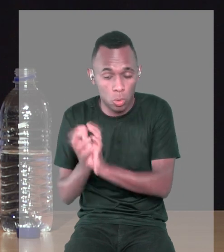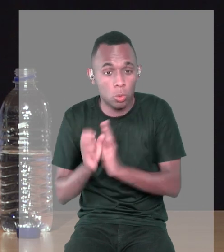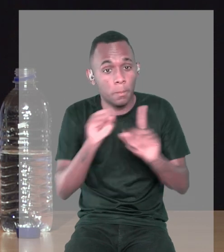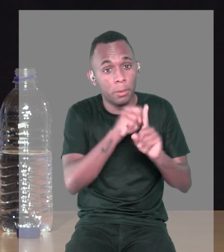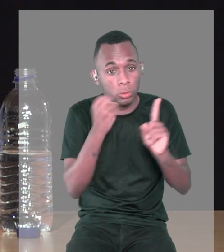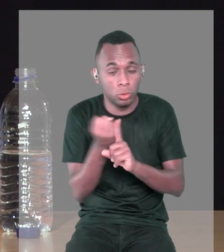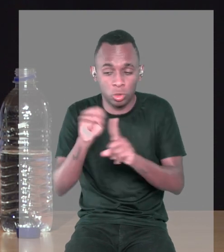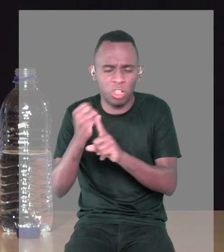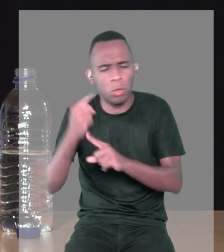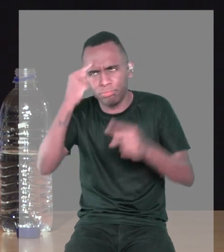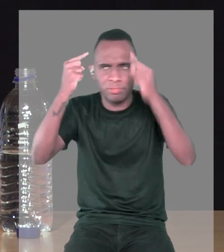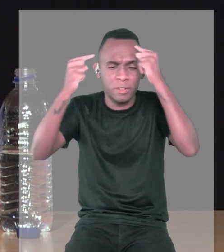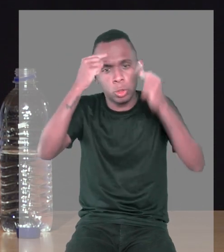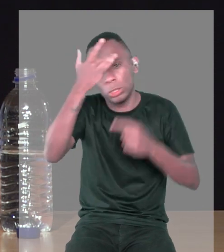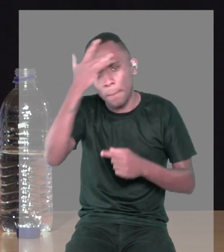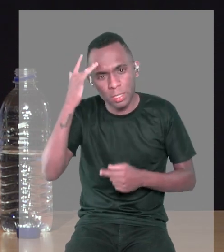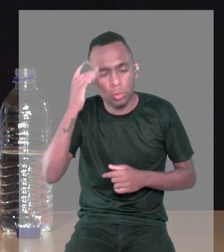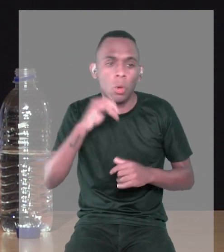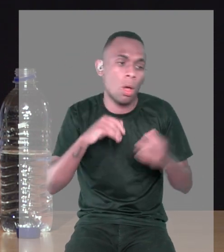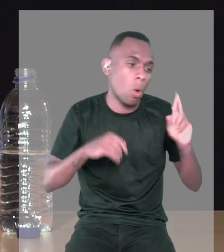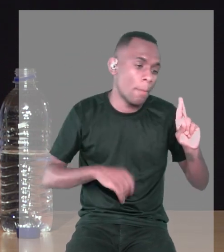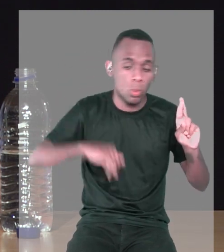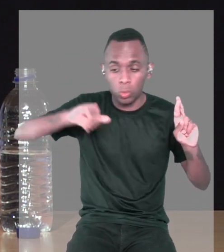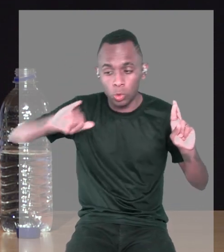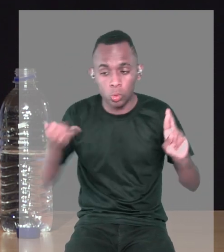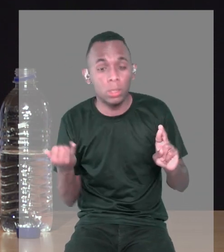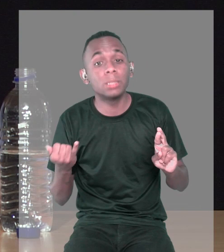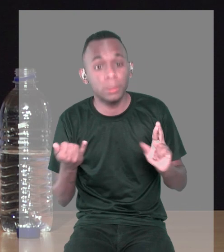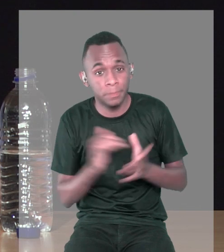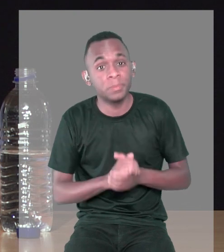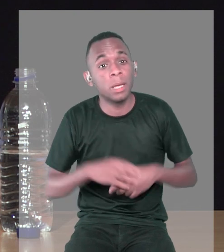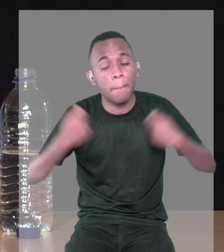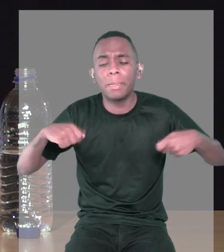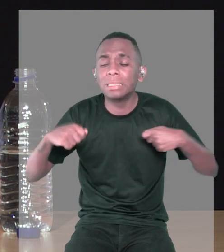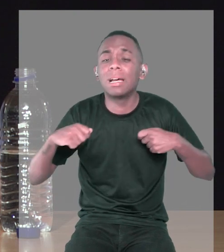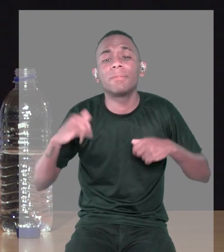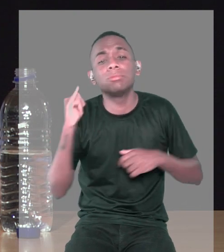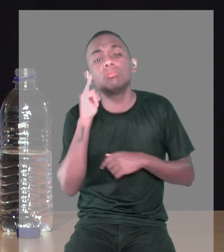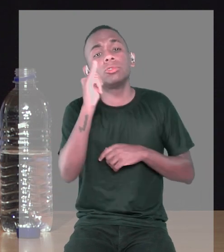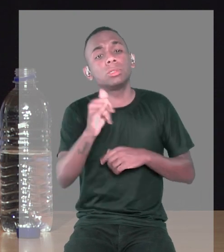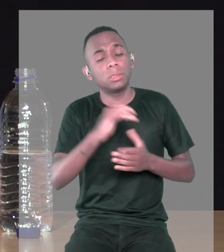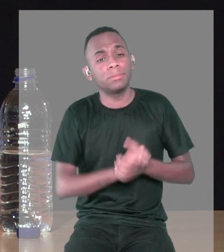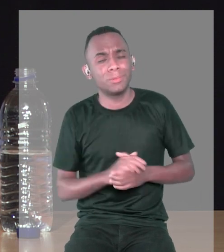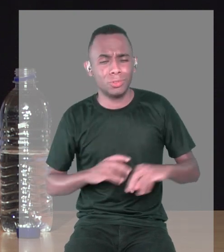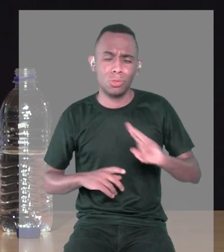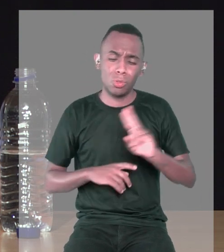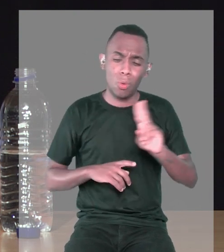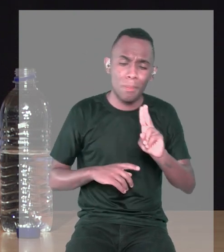grupos sociais de pertencimento genérico dos indivíduos Romeu e Julieta, e é como se, portanto, eles precisassem